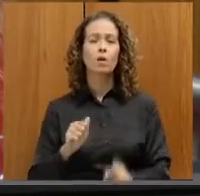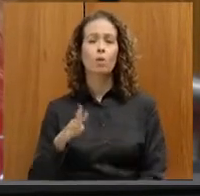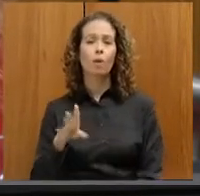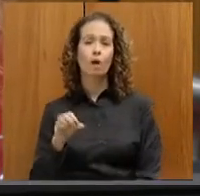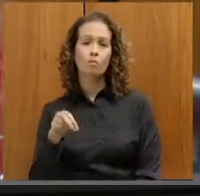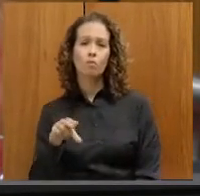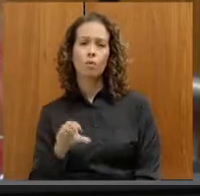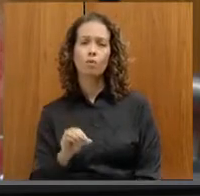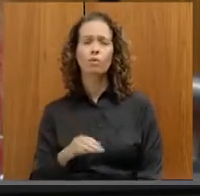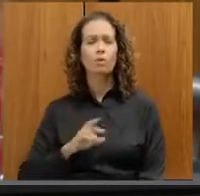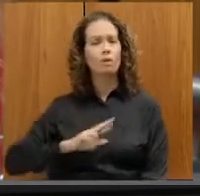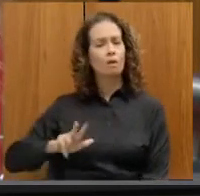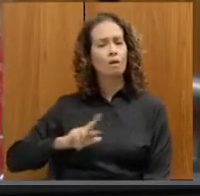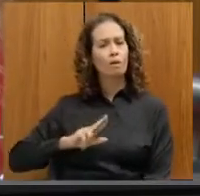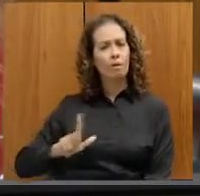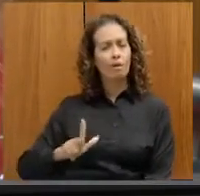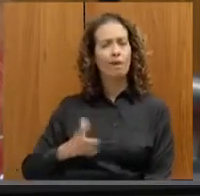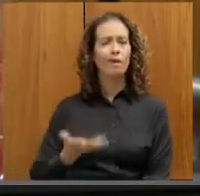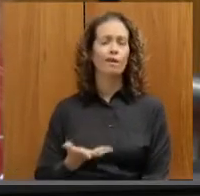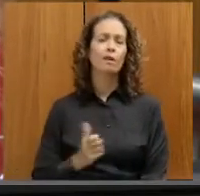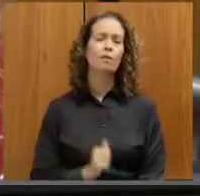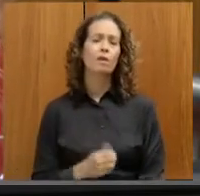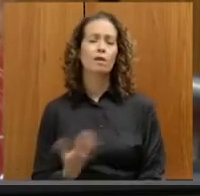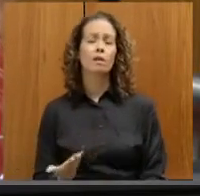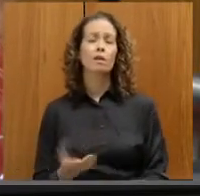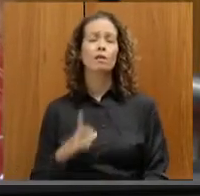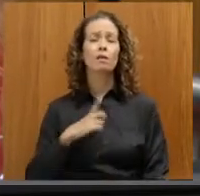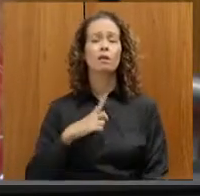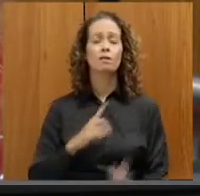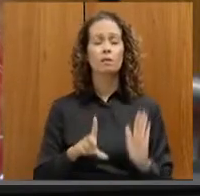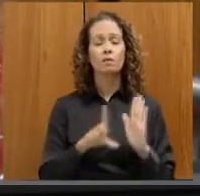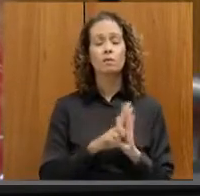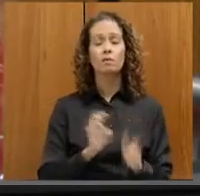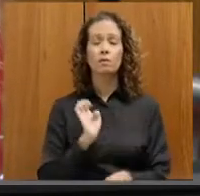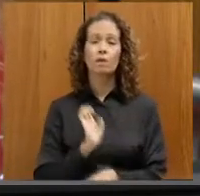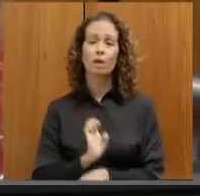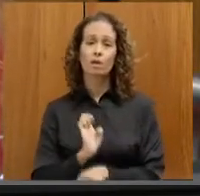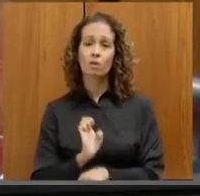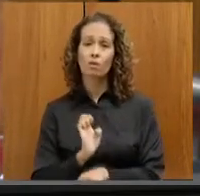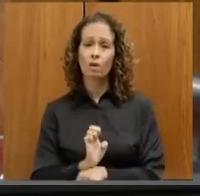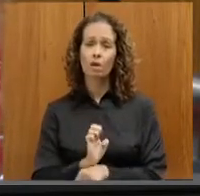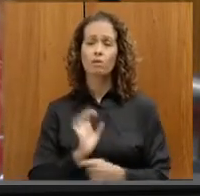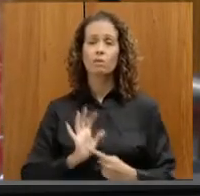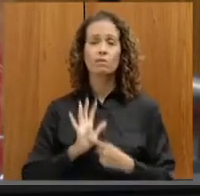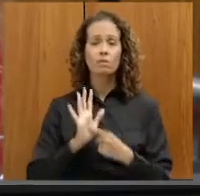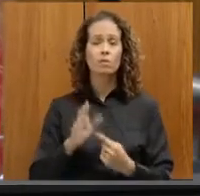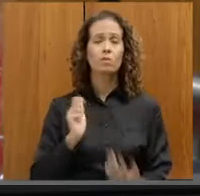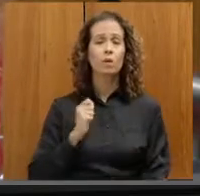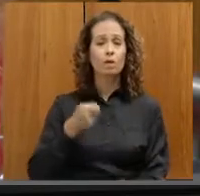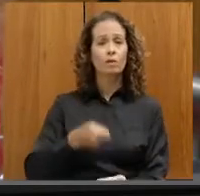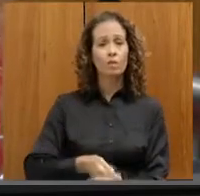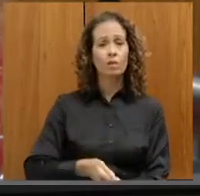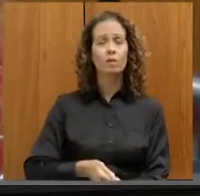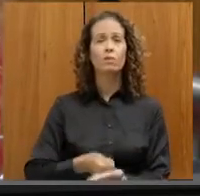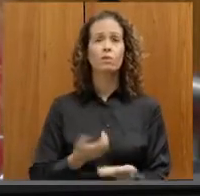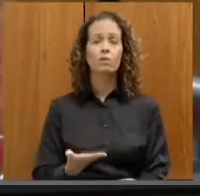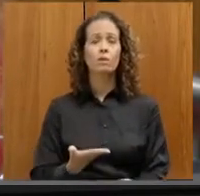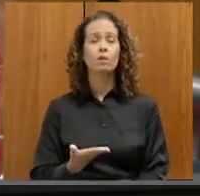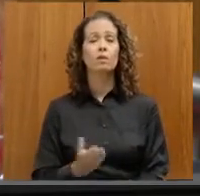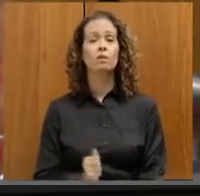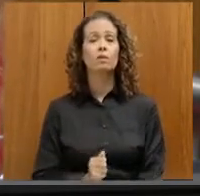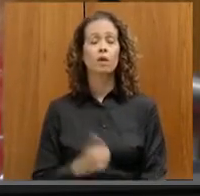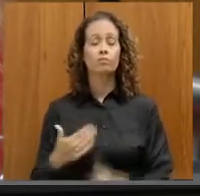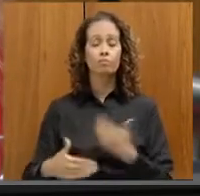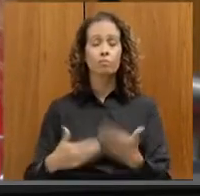é reajuste salarial a constituição do estado a legislação Estadual que determinam pagamento do piso EA sua